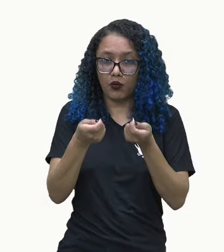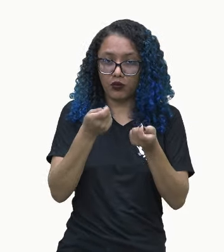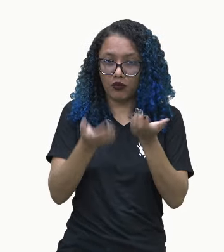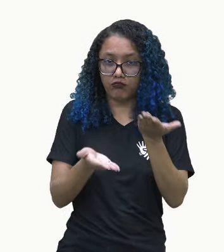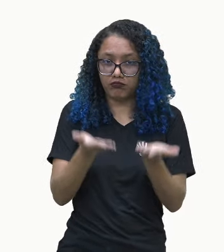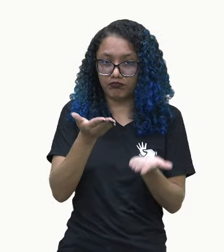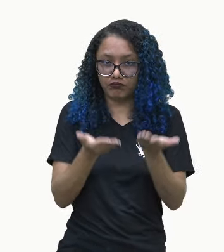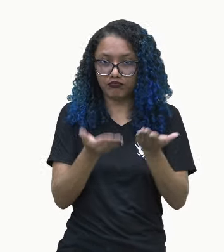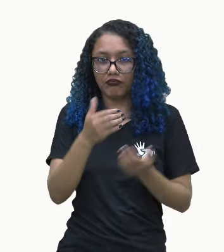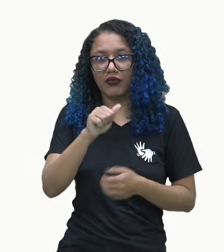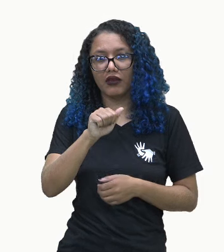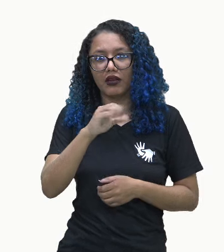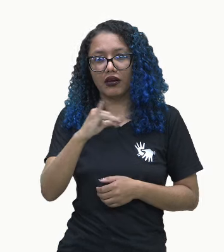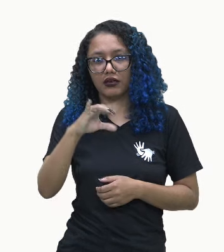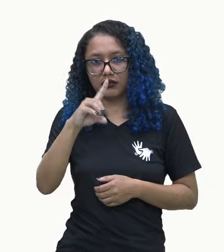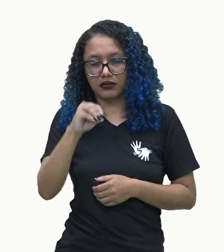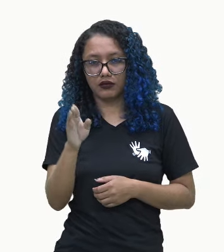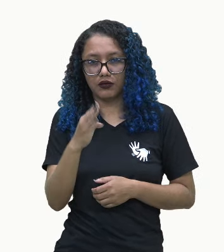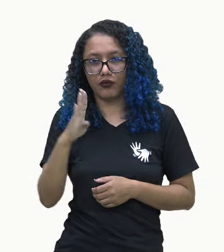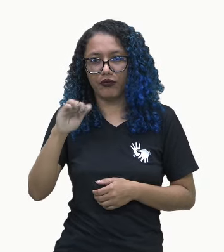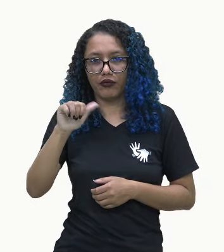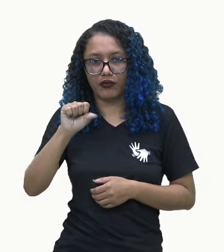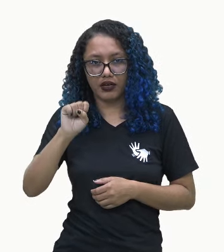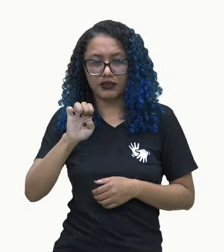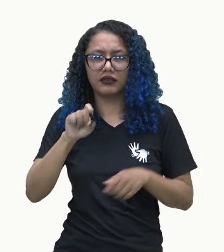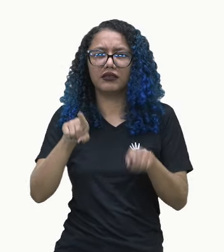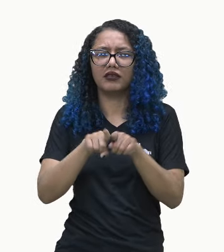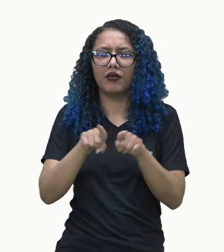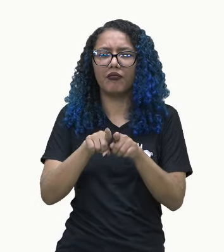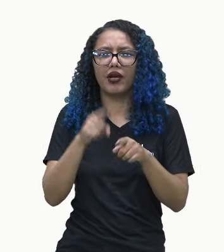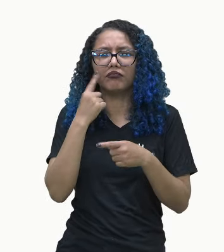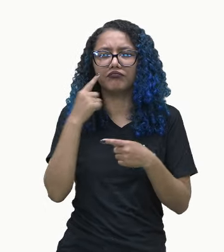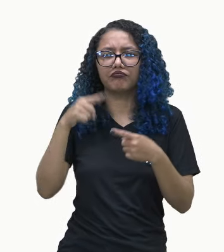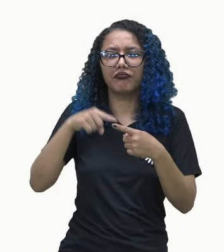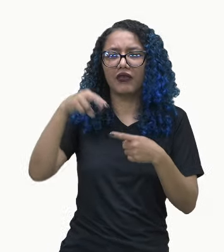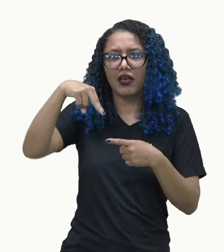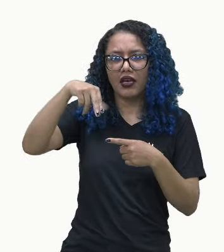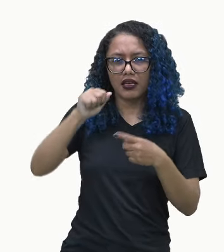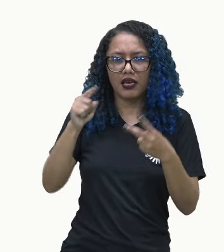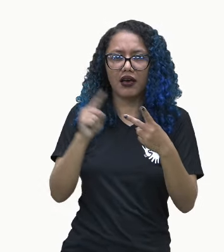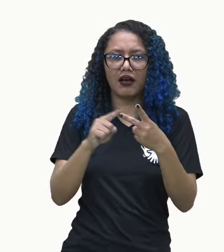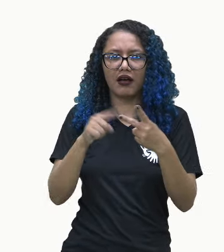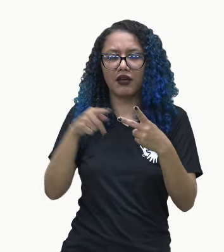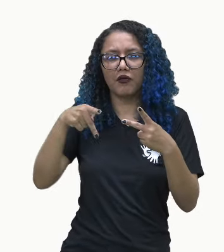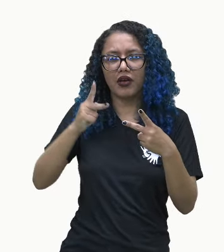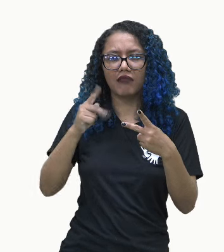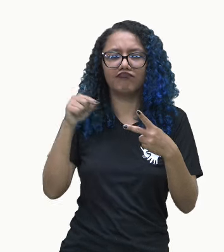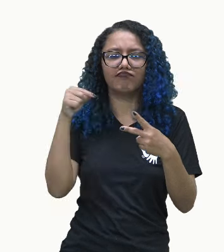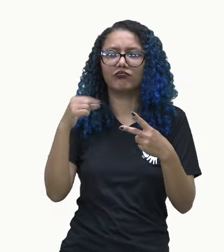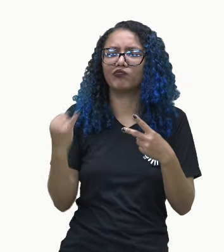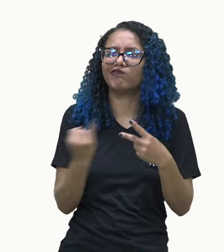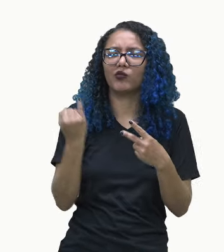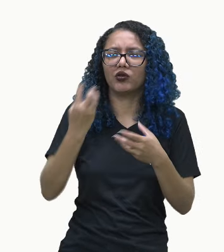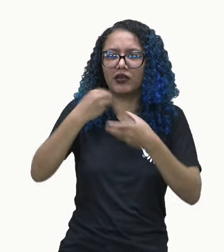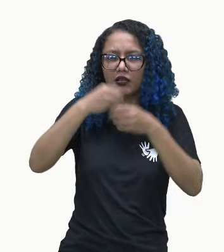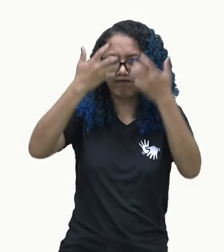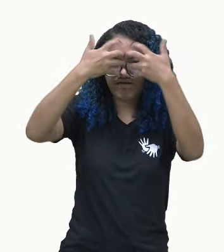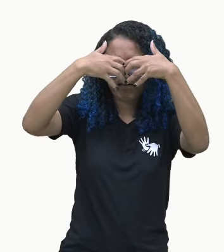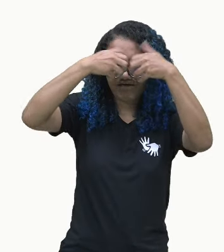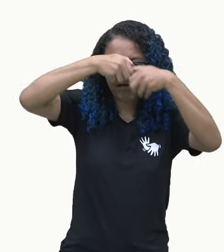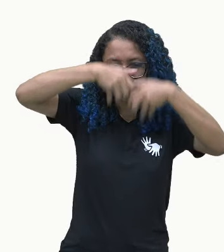equilíbrio ácido-base, e saibam vocês que o sódio e potássio ele é muito importante no sistema nervoso,